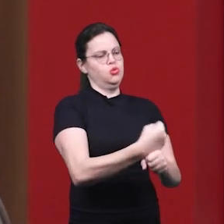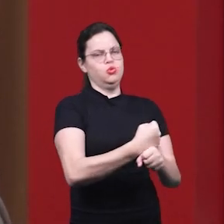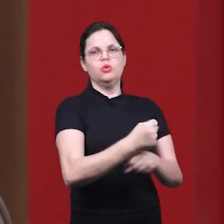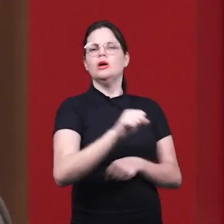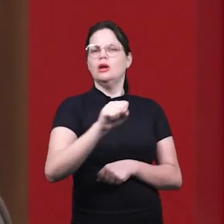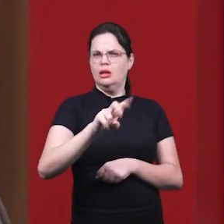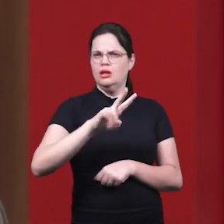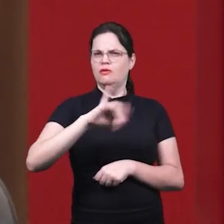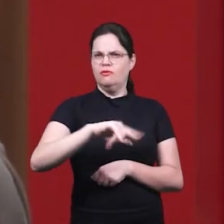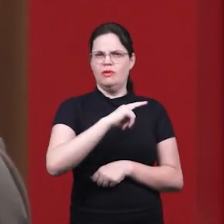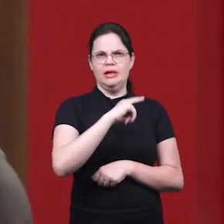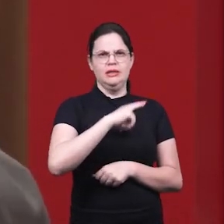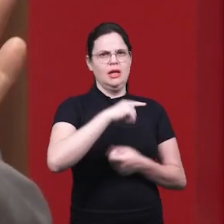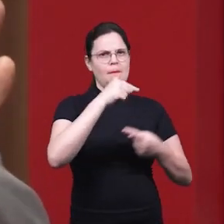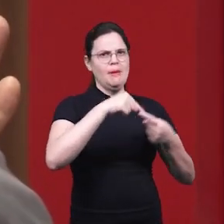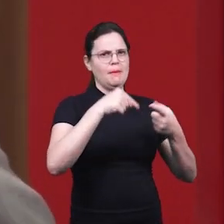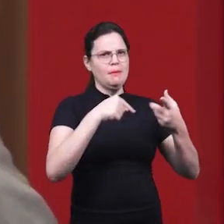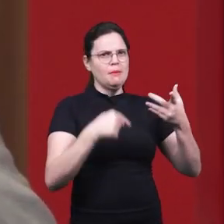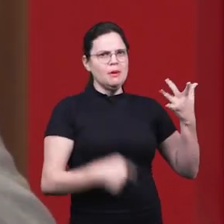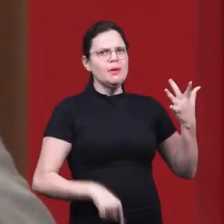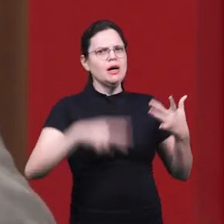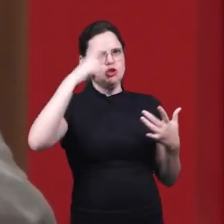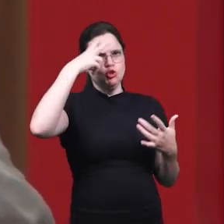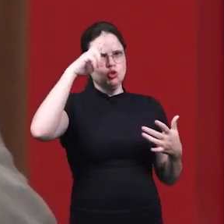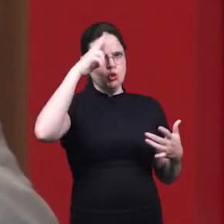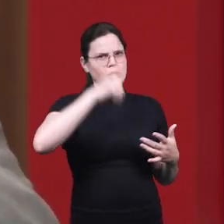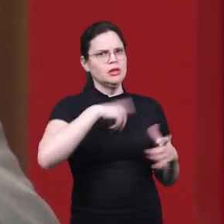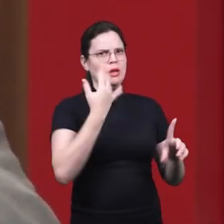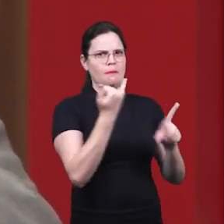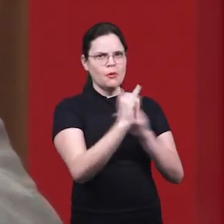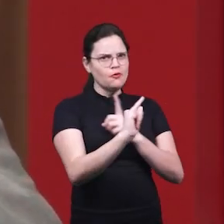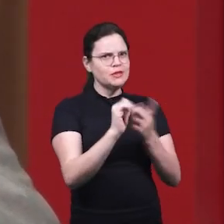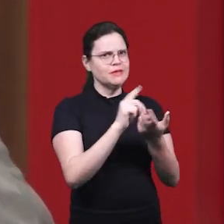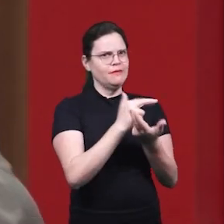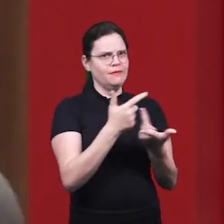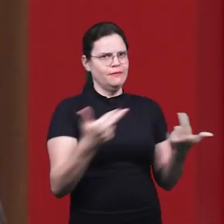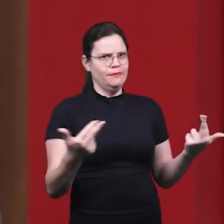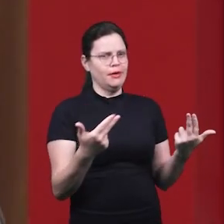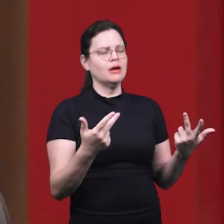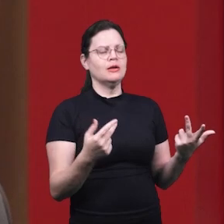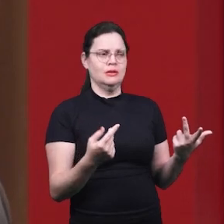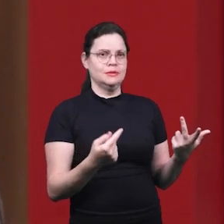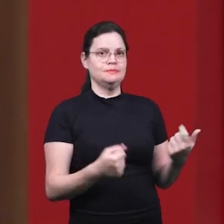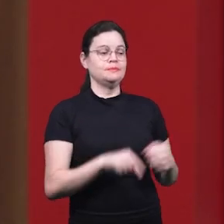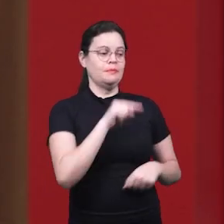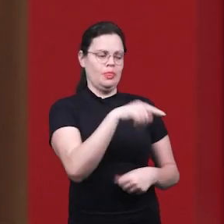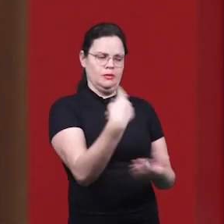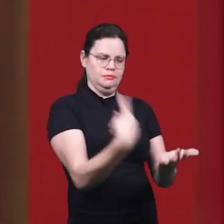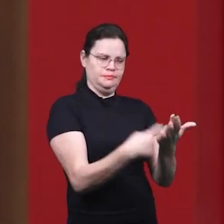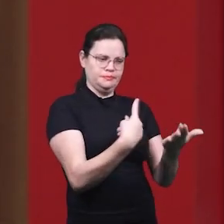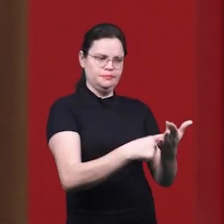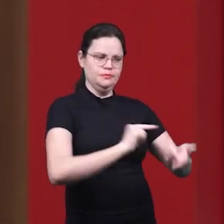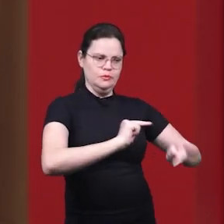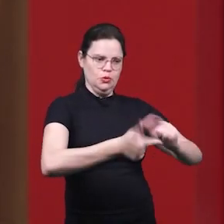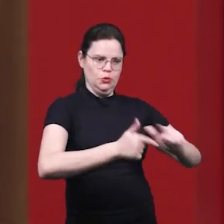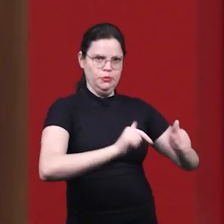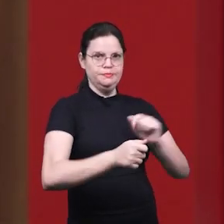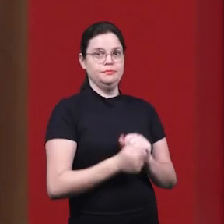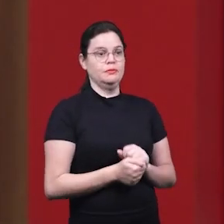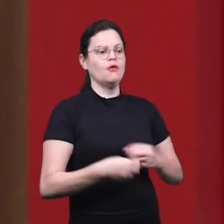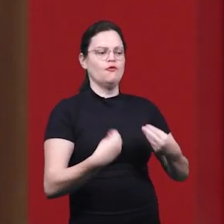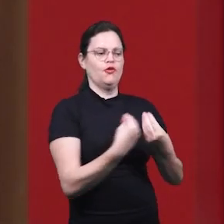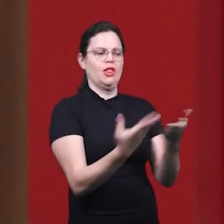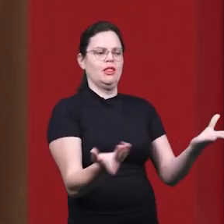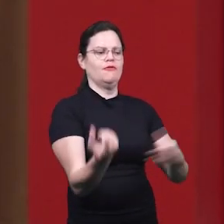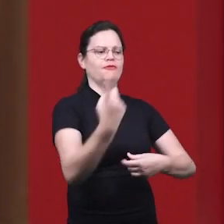obras extraordinárias. E tem muita história nisso, muita profecia. Ele faz um acordo com Israel, devolve